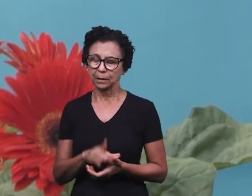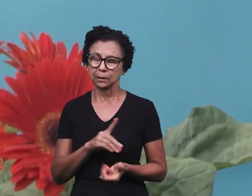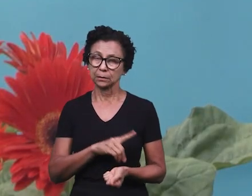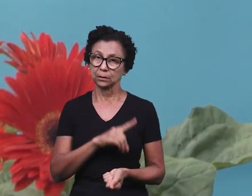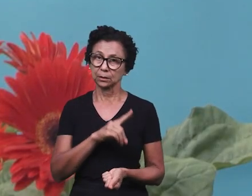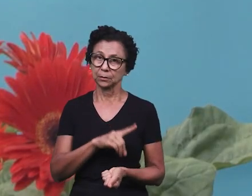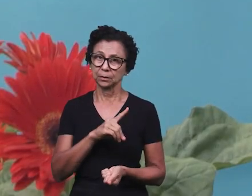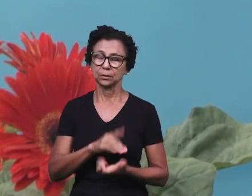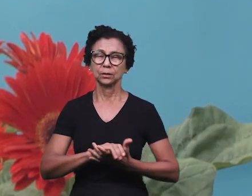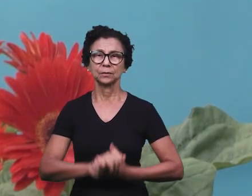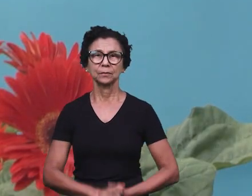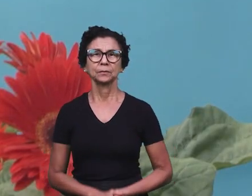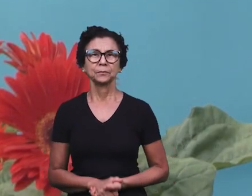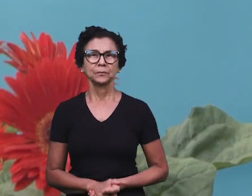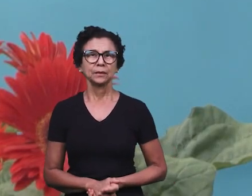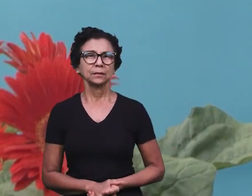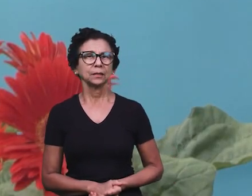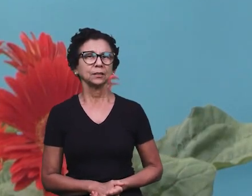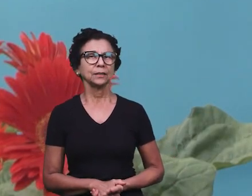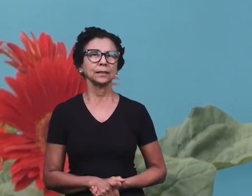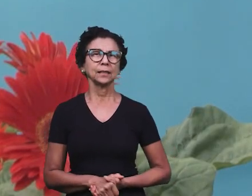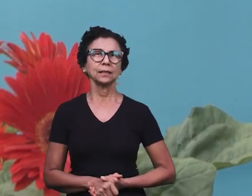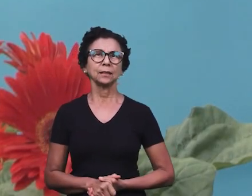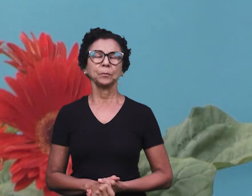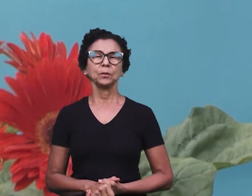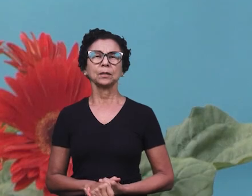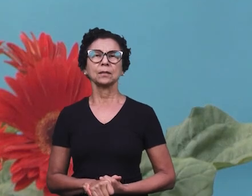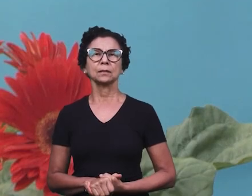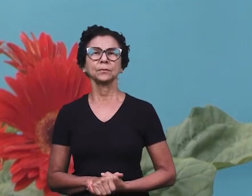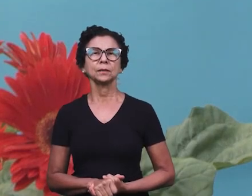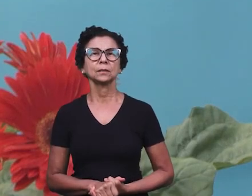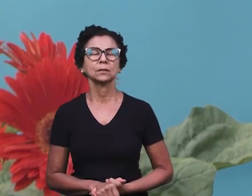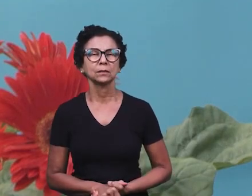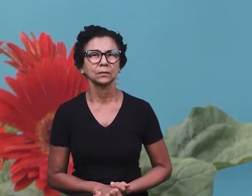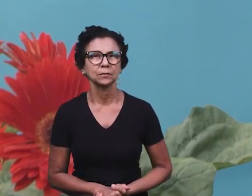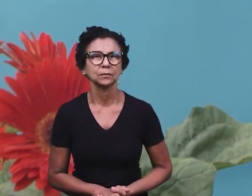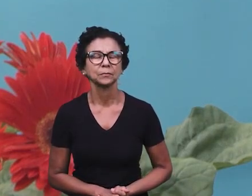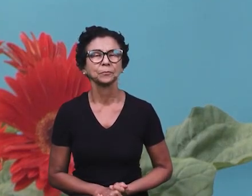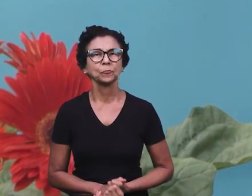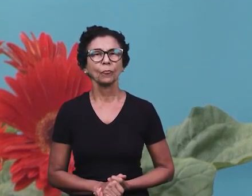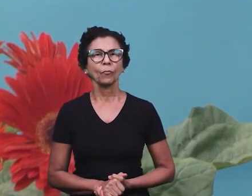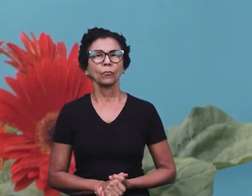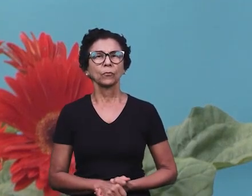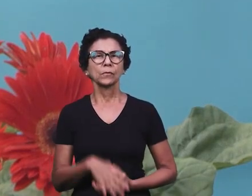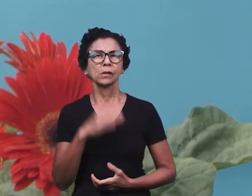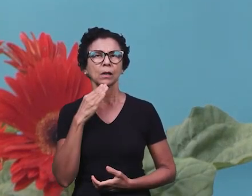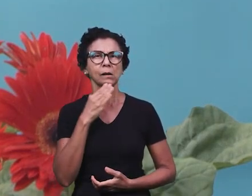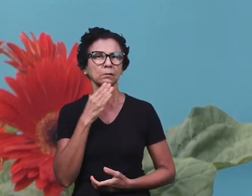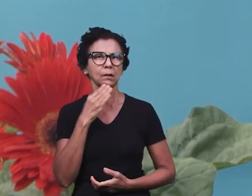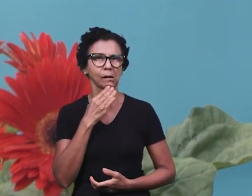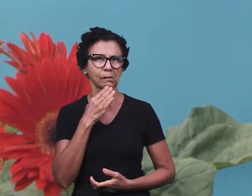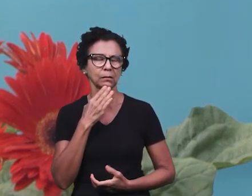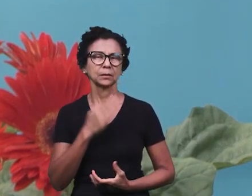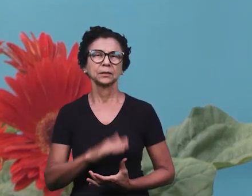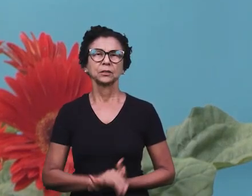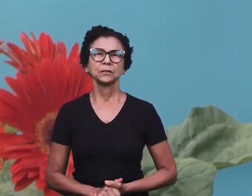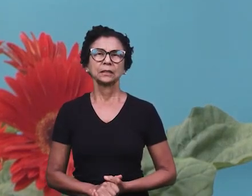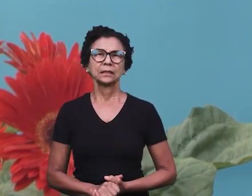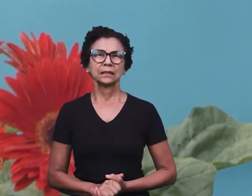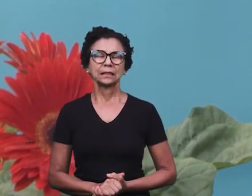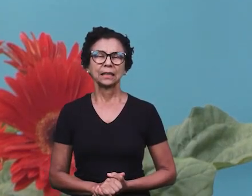uma deficiência na produção de insulina. Então, pode ocorrer a deficiência, a